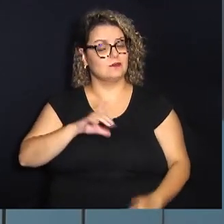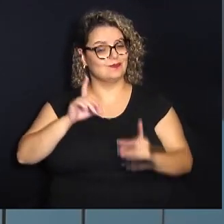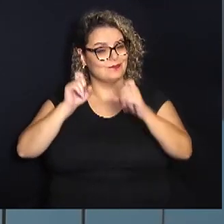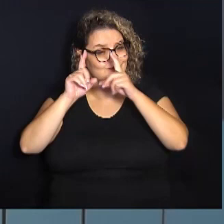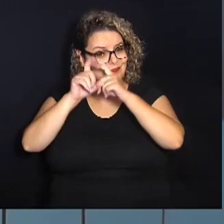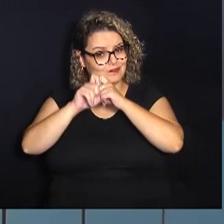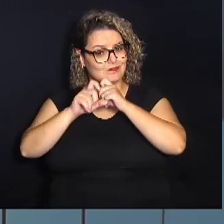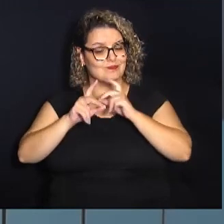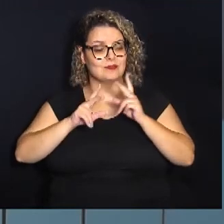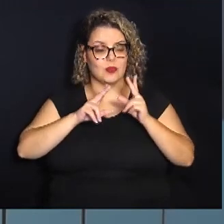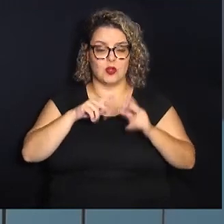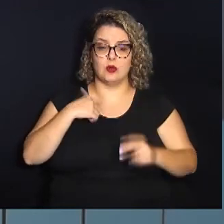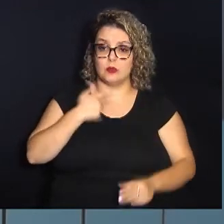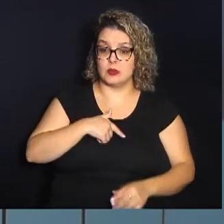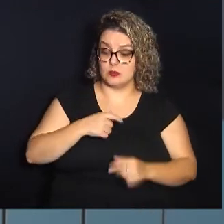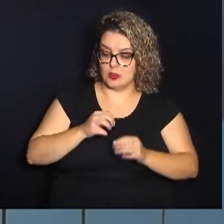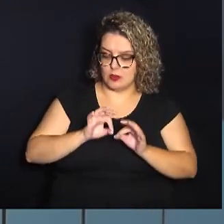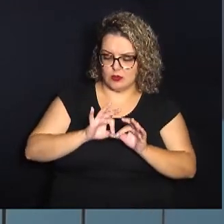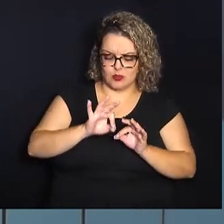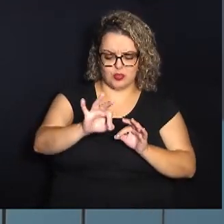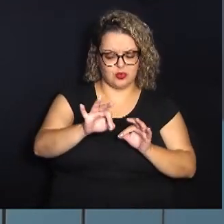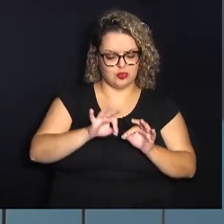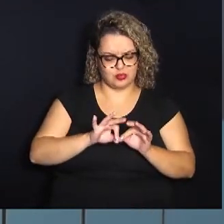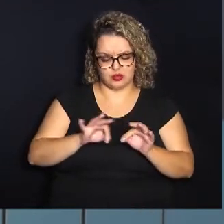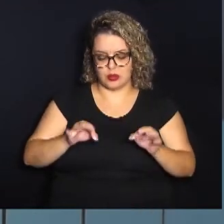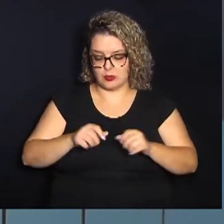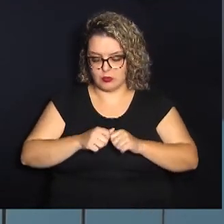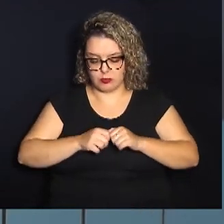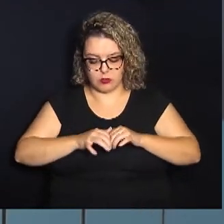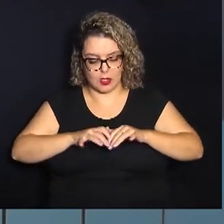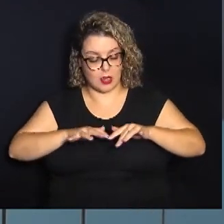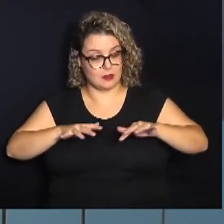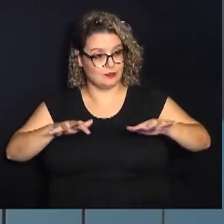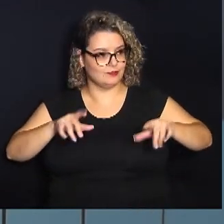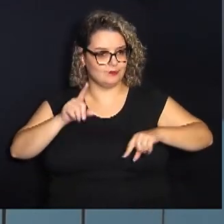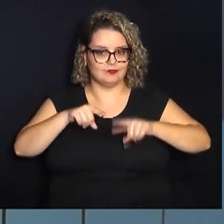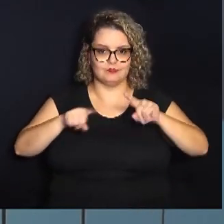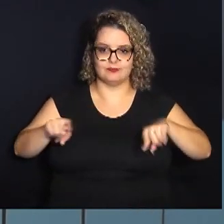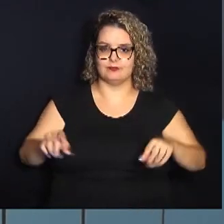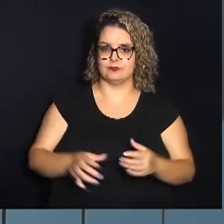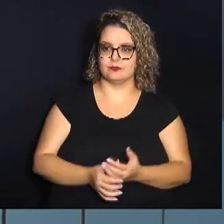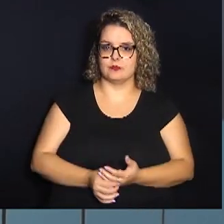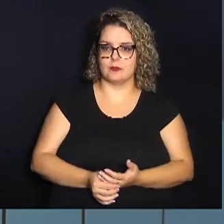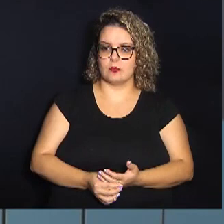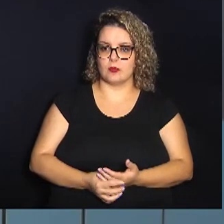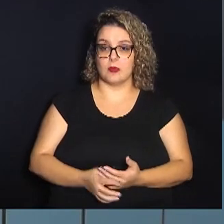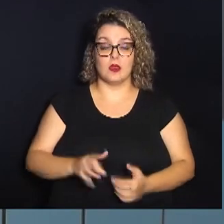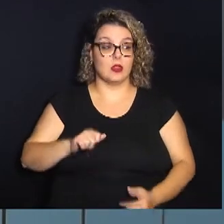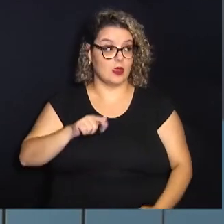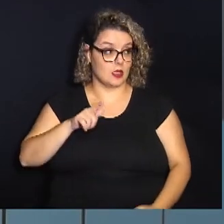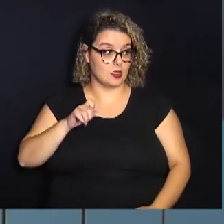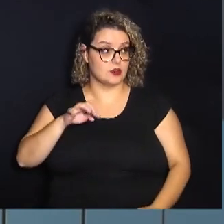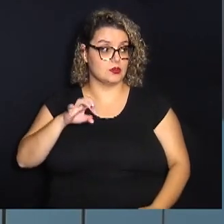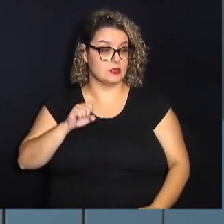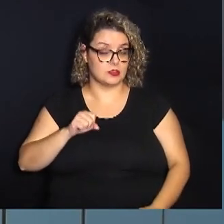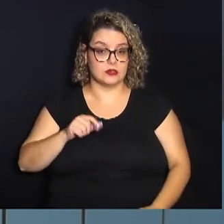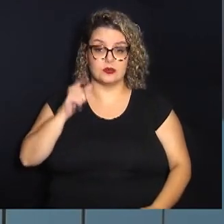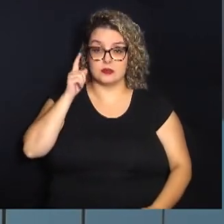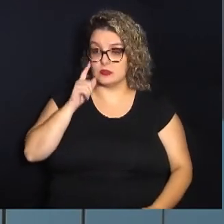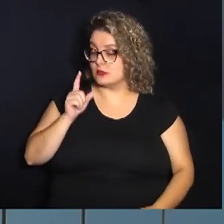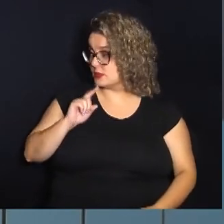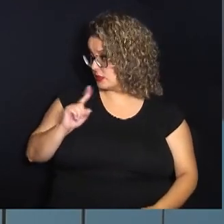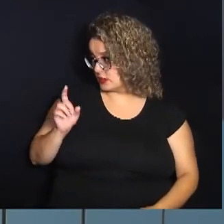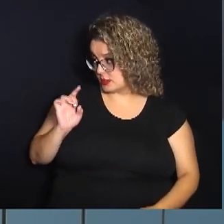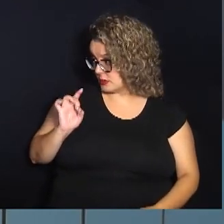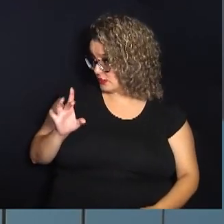nossa, uma cidade tão grande, com territórios tão adversos, esses agentes inclusive conseguem não